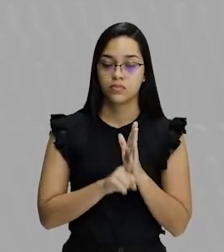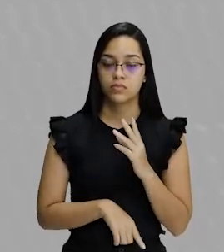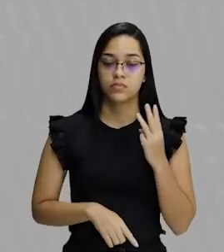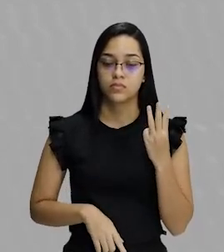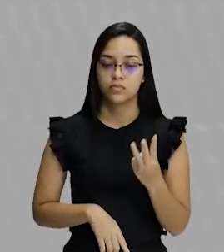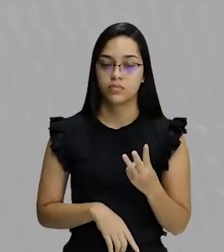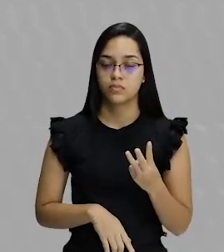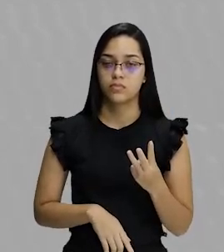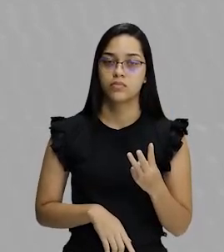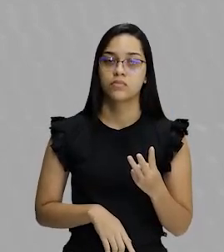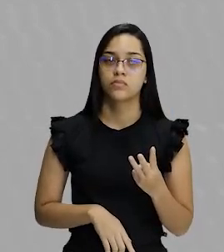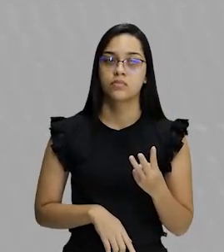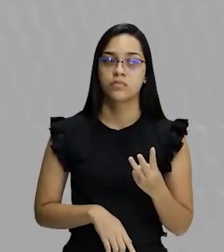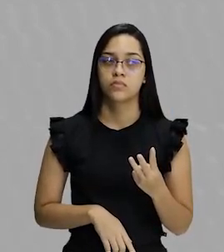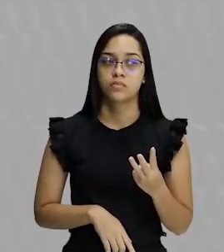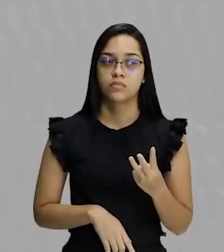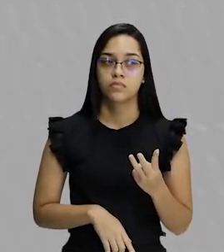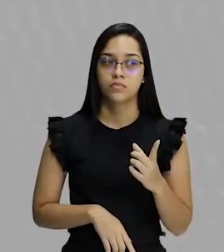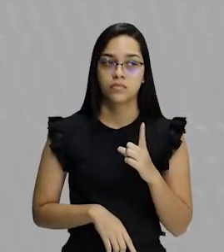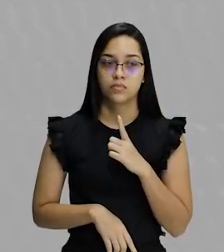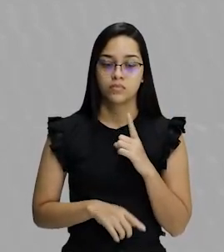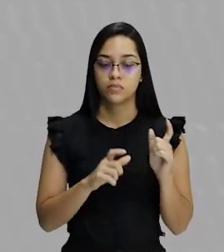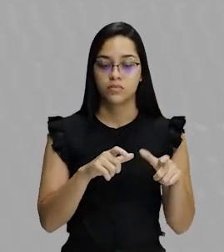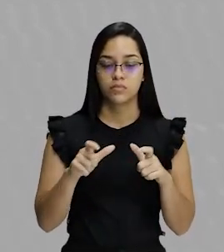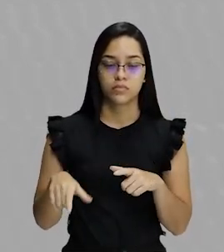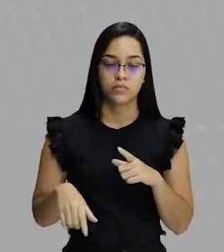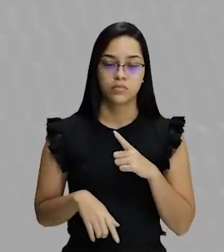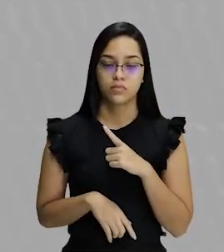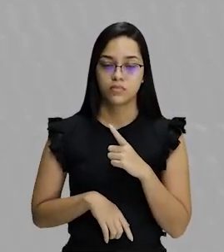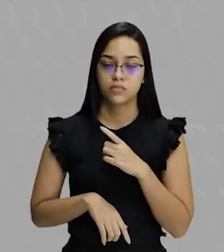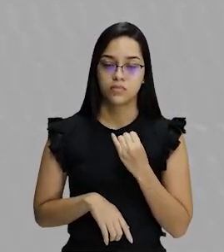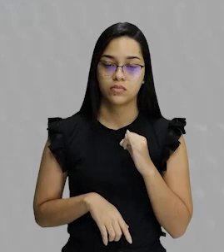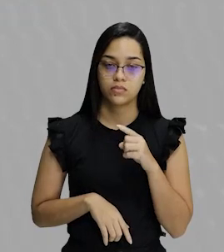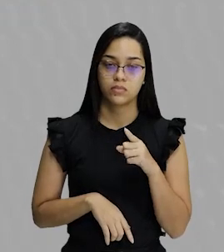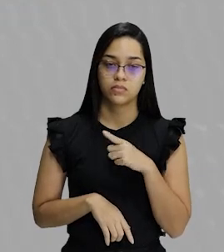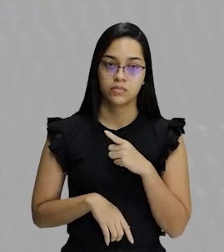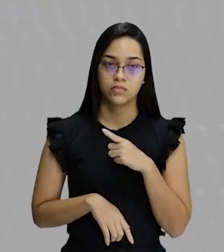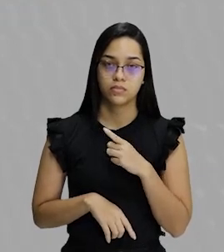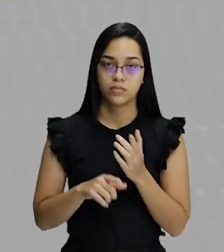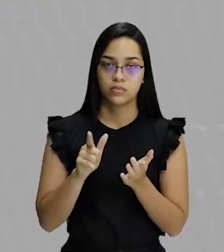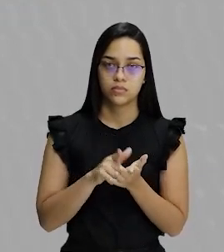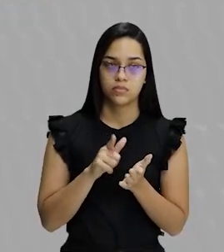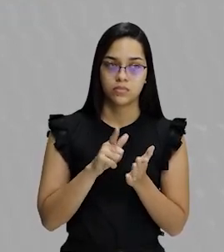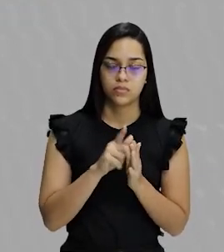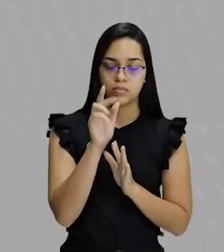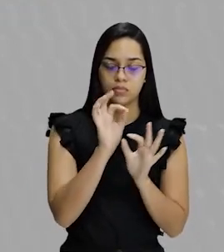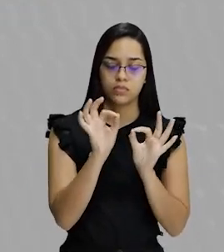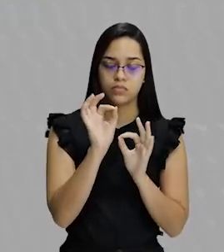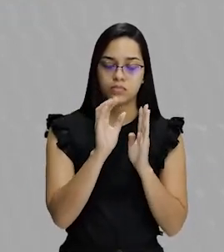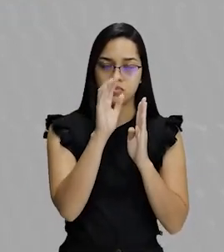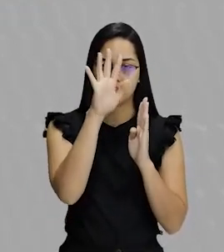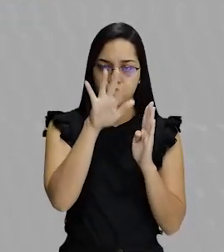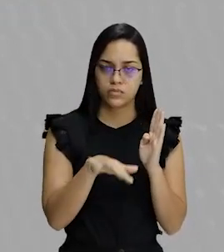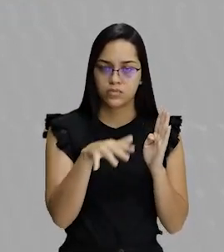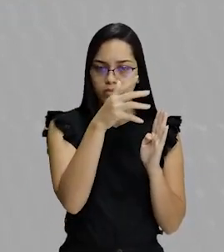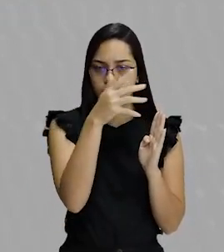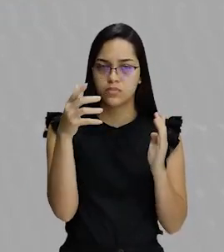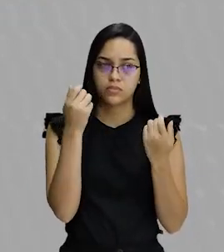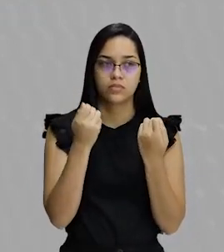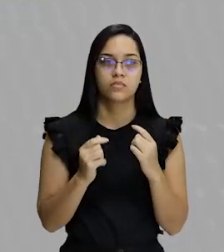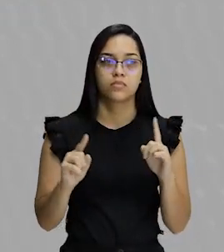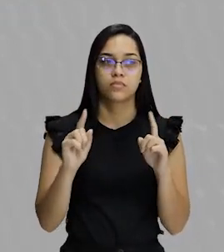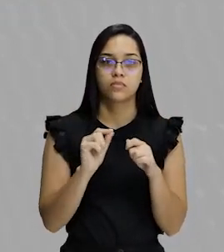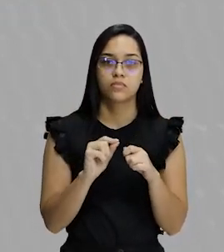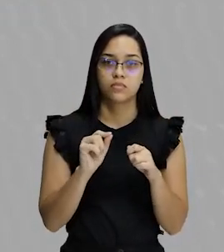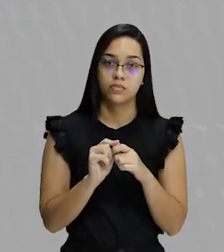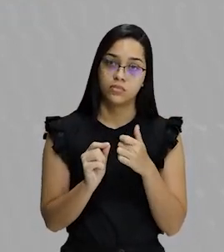eixo X. Tá? Vamos localizar aqui, passar aqui. Se você tiver um papelzinho milimetrado ou quadriculado, nem precisa fazer